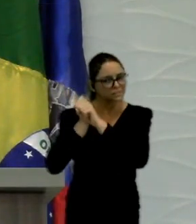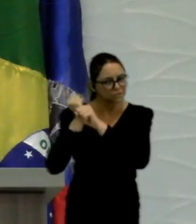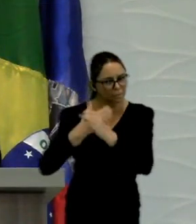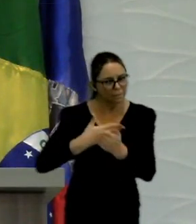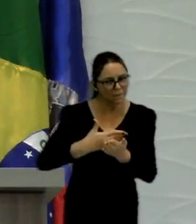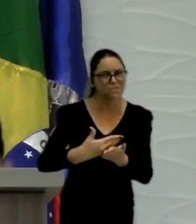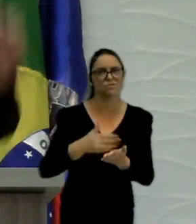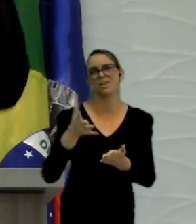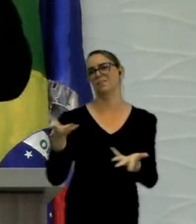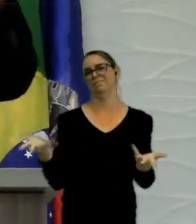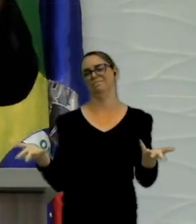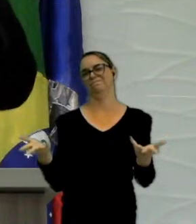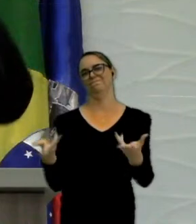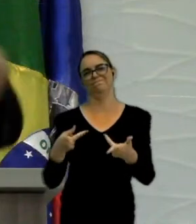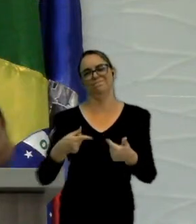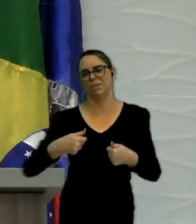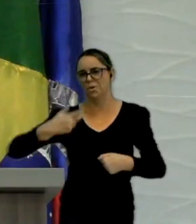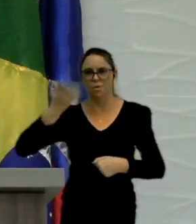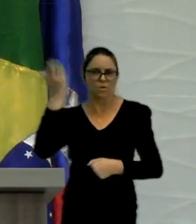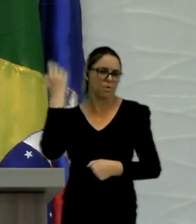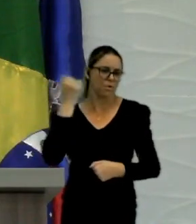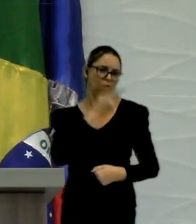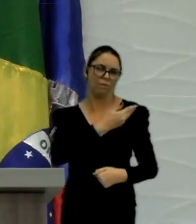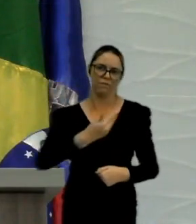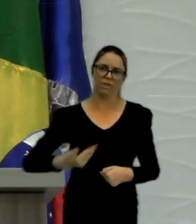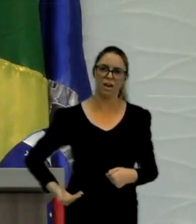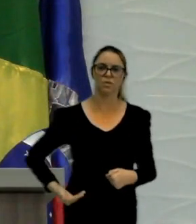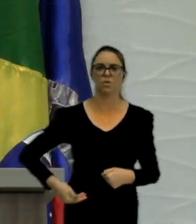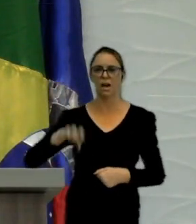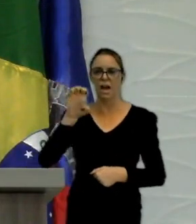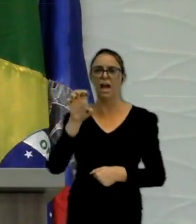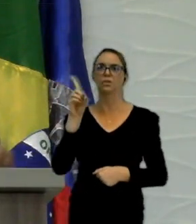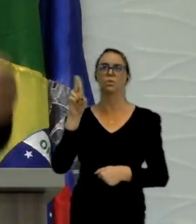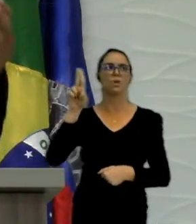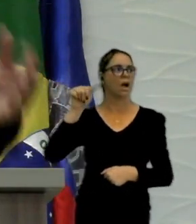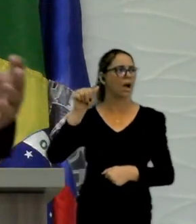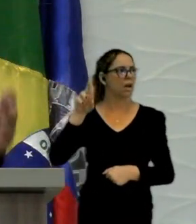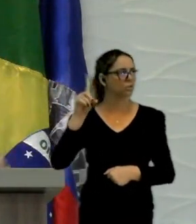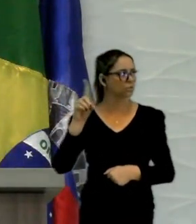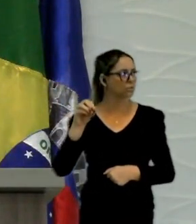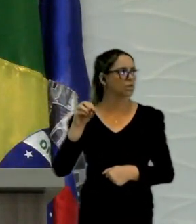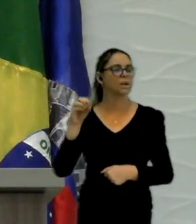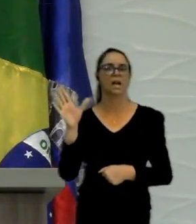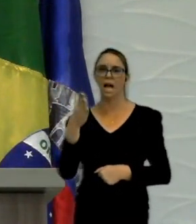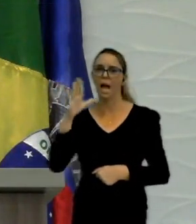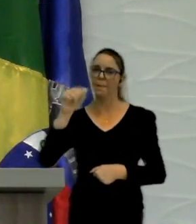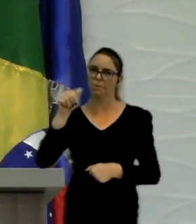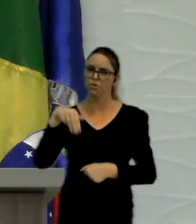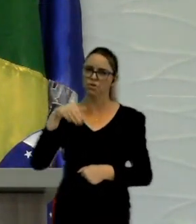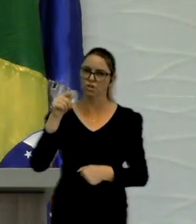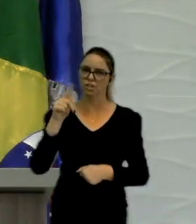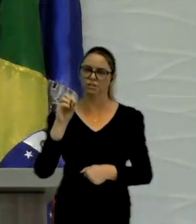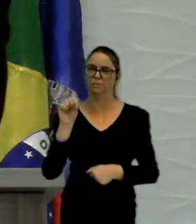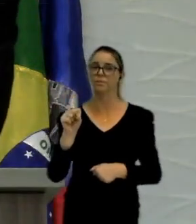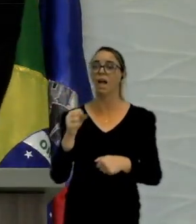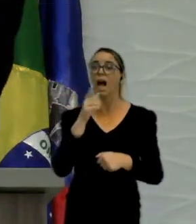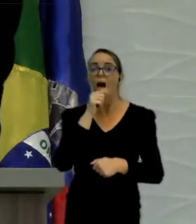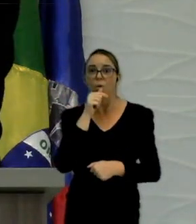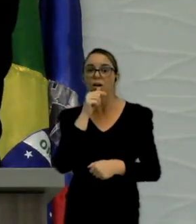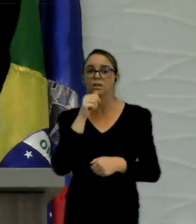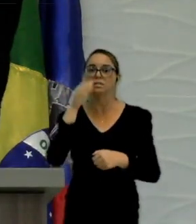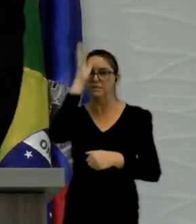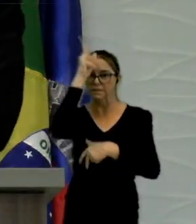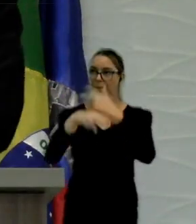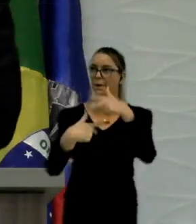adutora. Foi desde o governo Eduardo Campos que iniciaram essa adutora. E a água de São Bento, toda reunião que a gente vai, que a